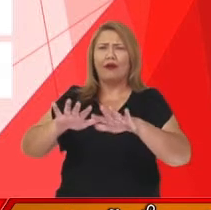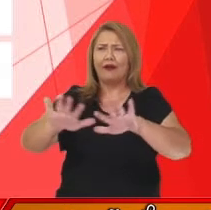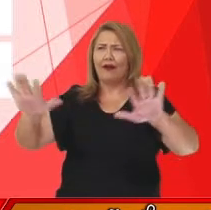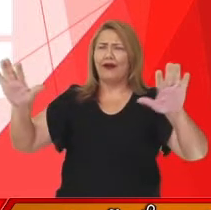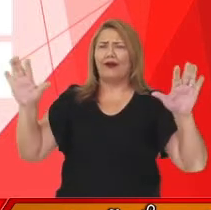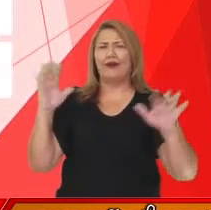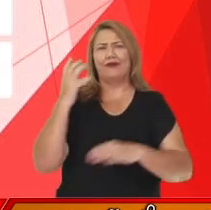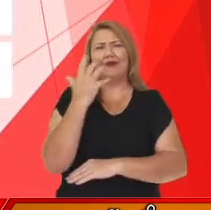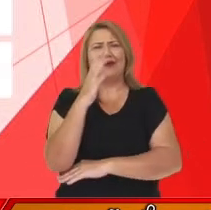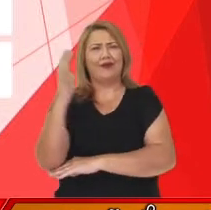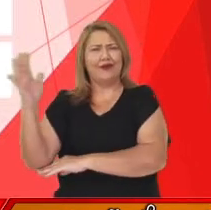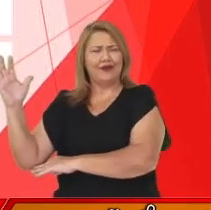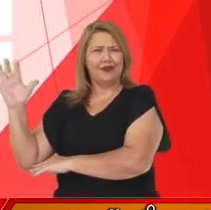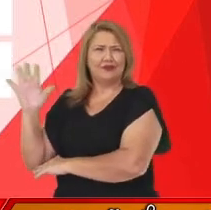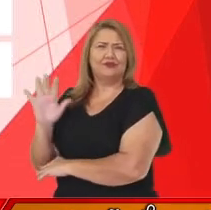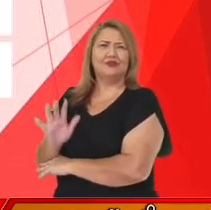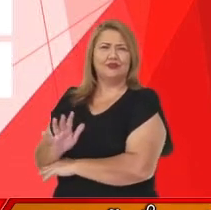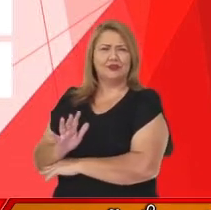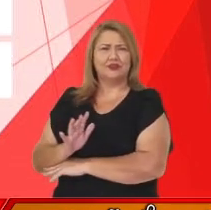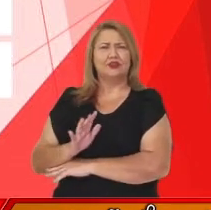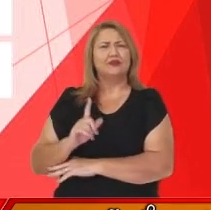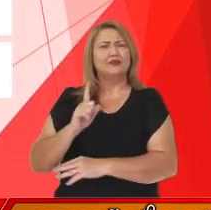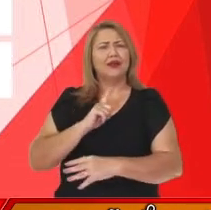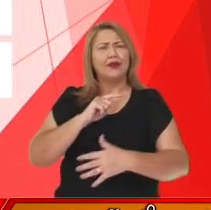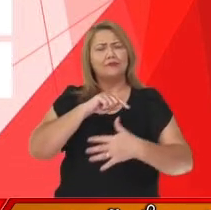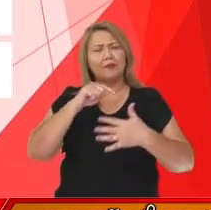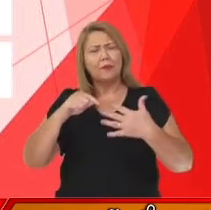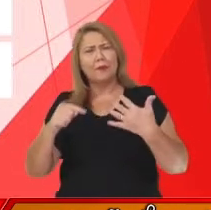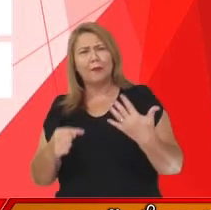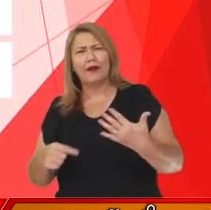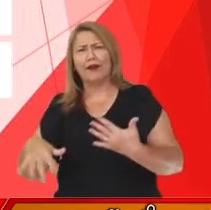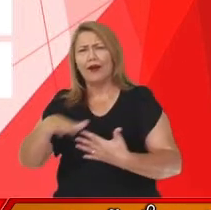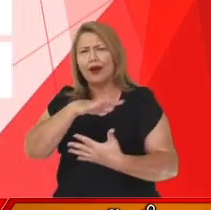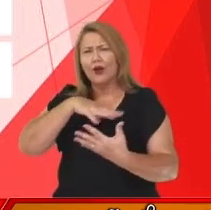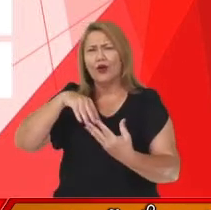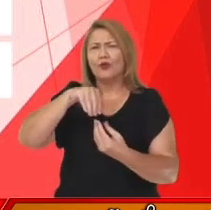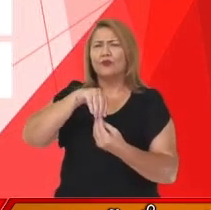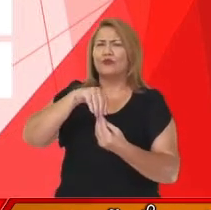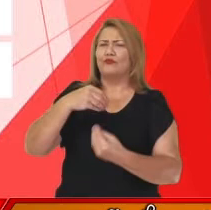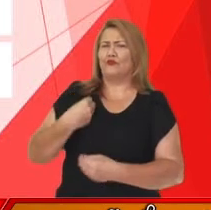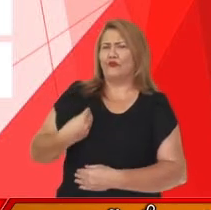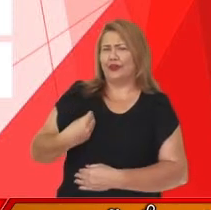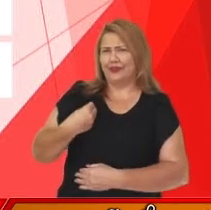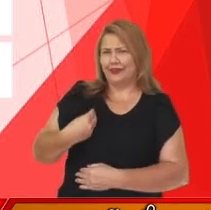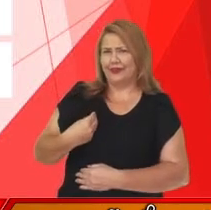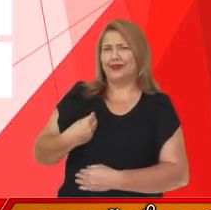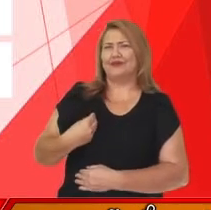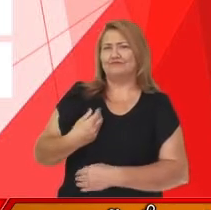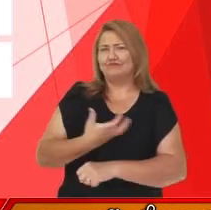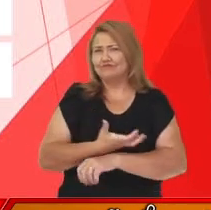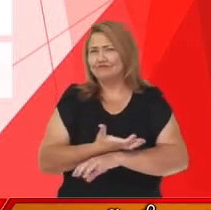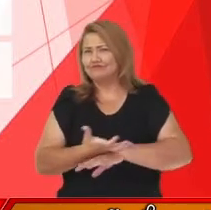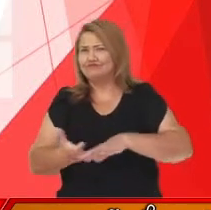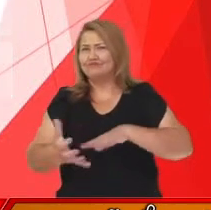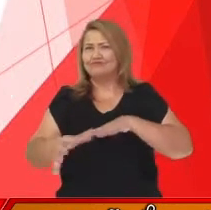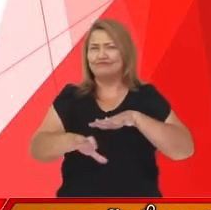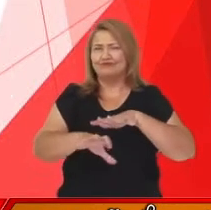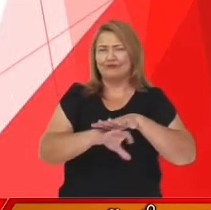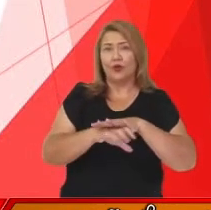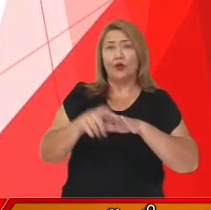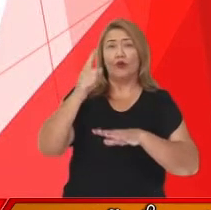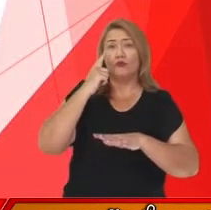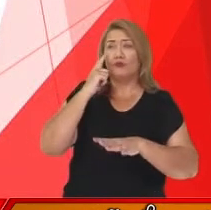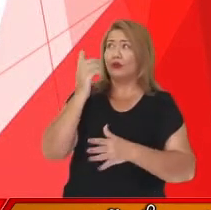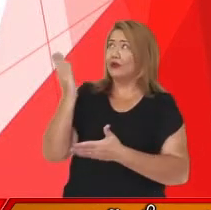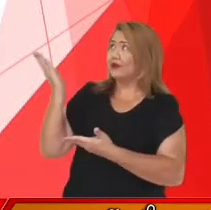podemos ser compreendido como um conjunto de vida vegetal e animal se